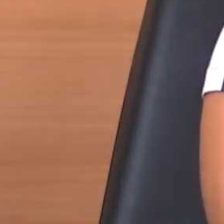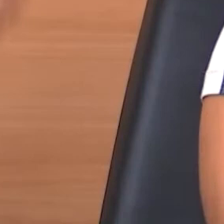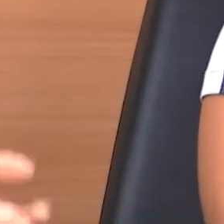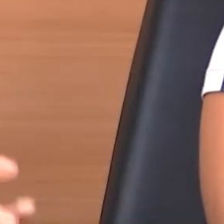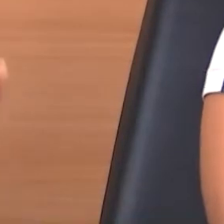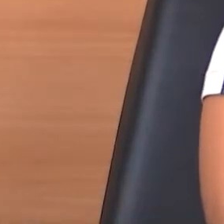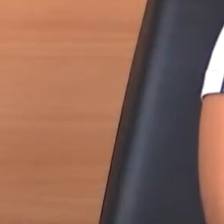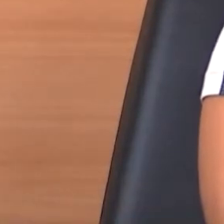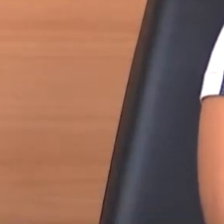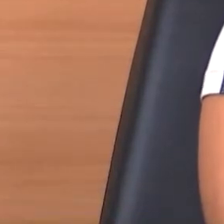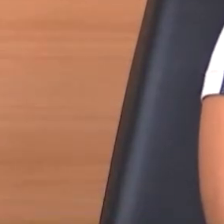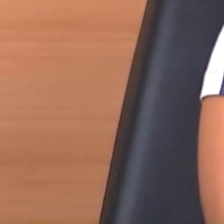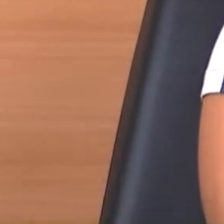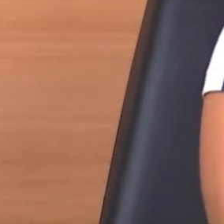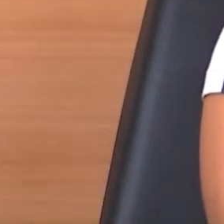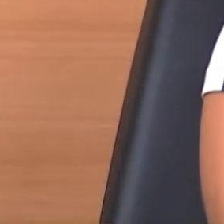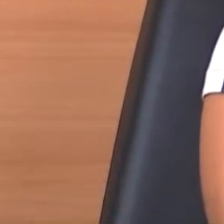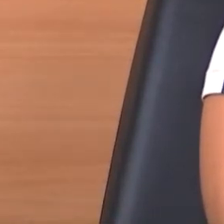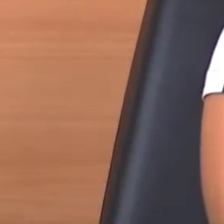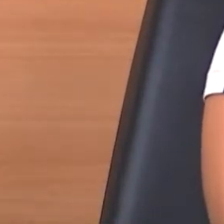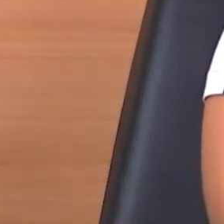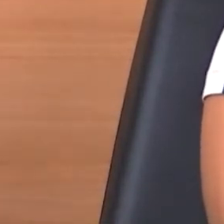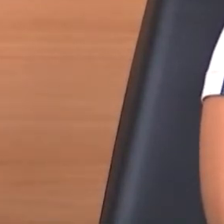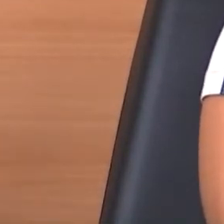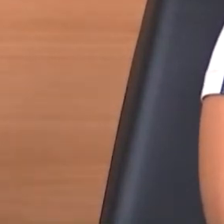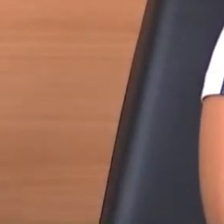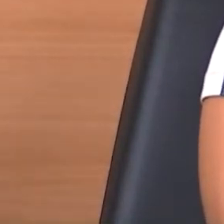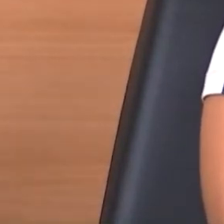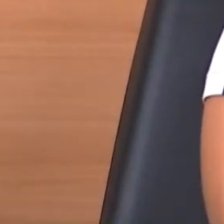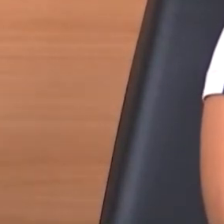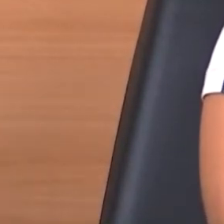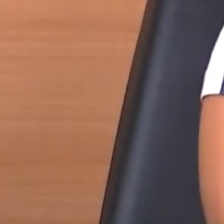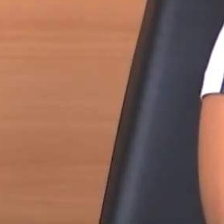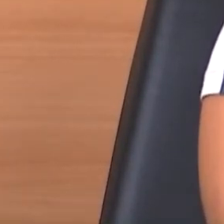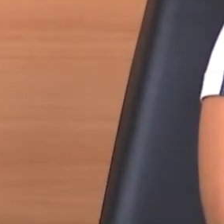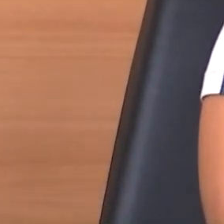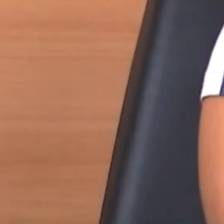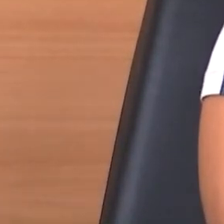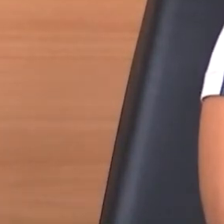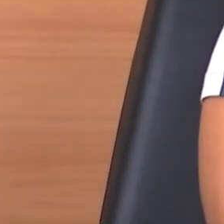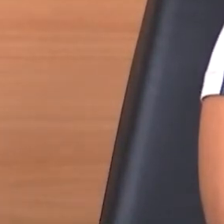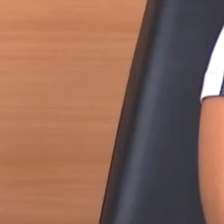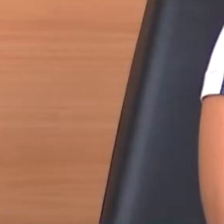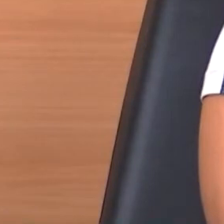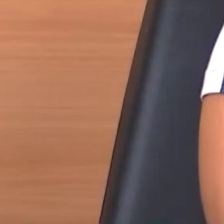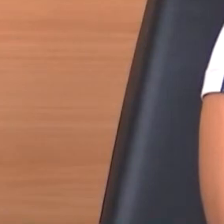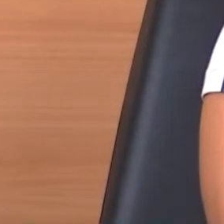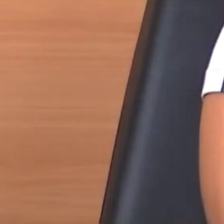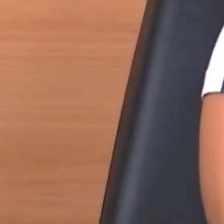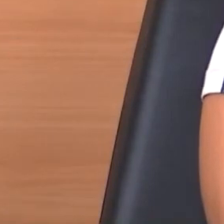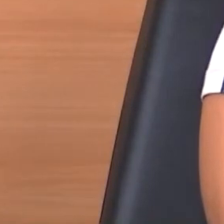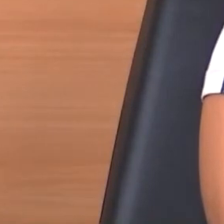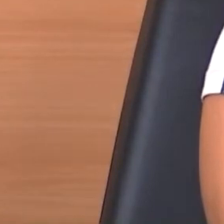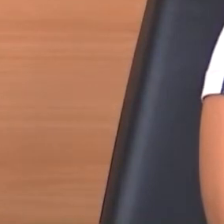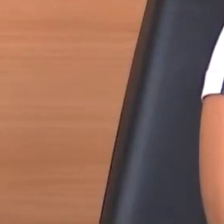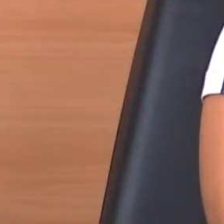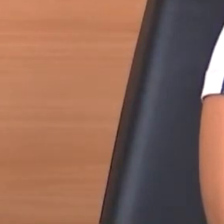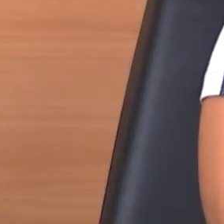em outro país, que eu não posso dizer o qual, me desculpem. E a Lani está assim,